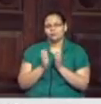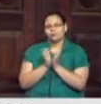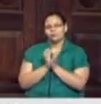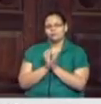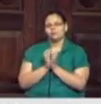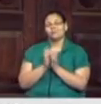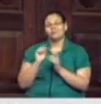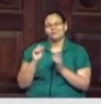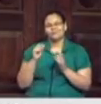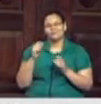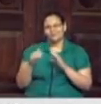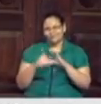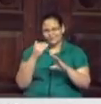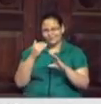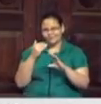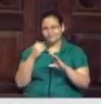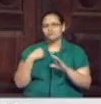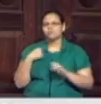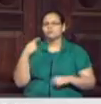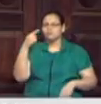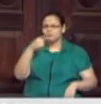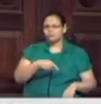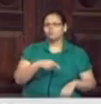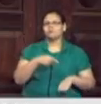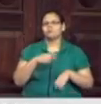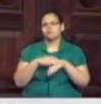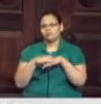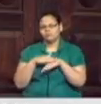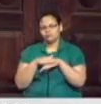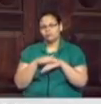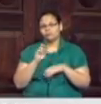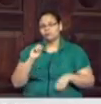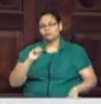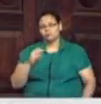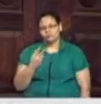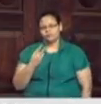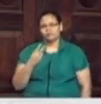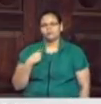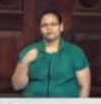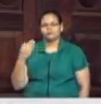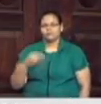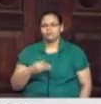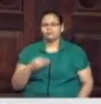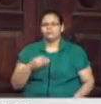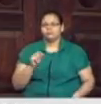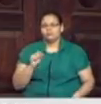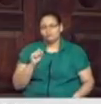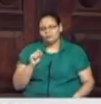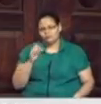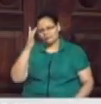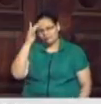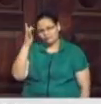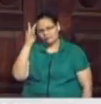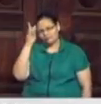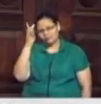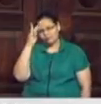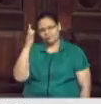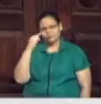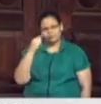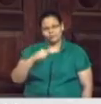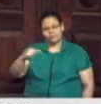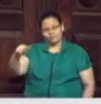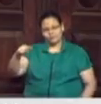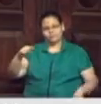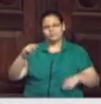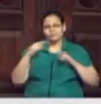problema que lhe tenha chegado, ou eventualmente participar dessas audiências que vão acontecer a partir de amanhã e ao longo da semana que